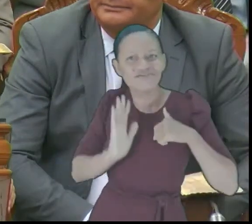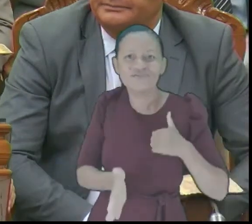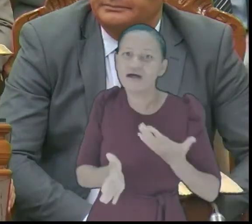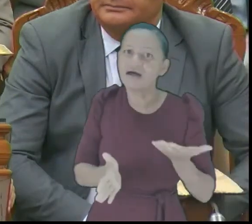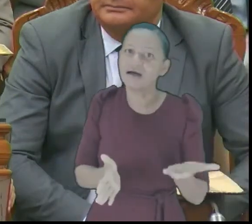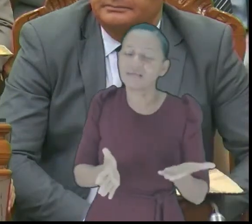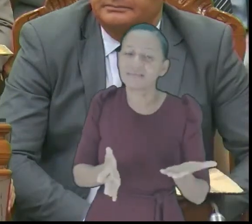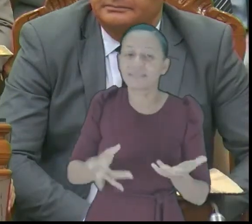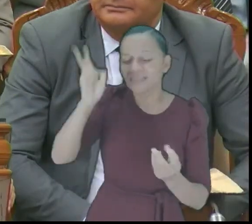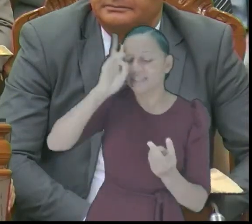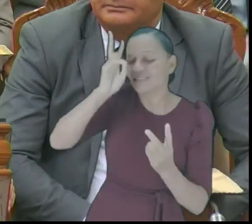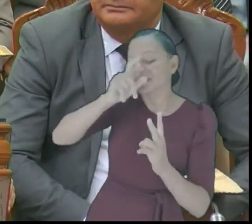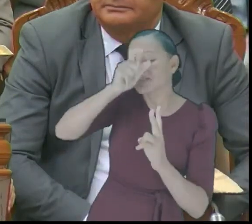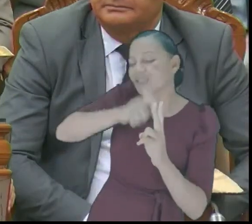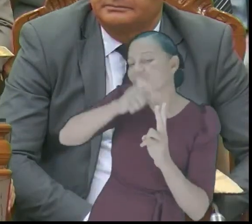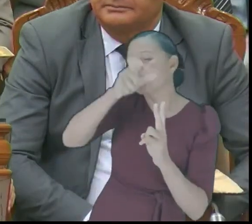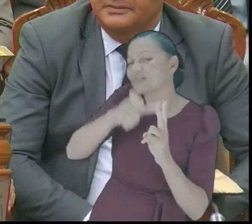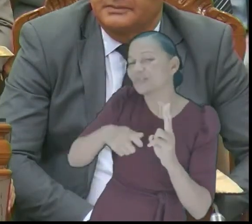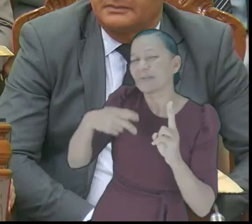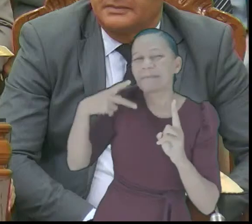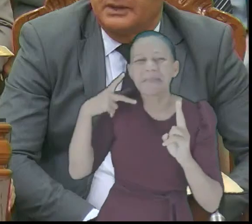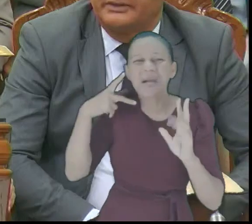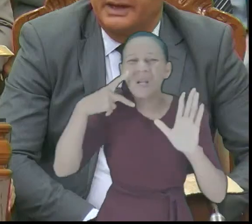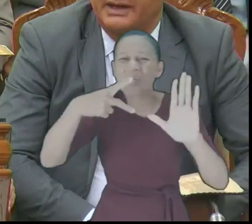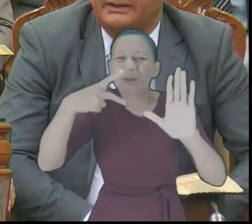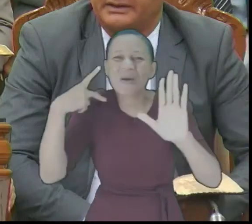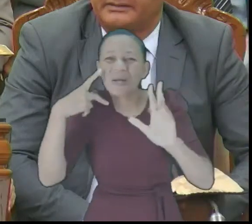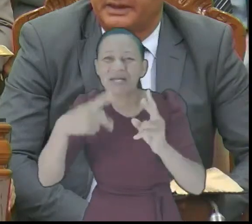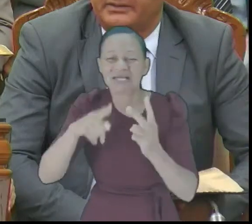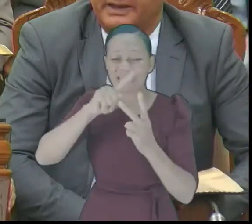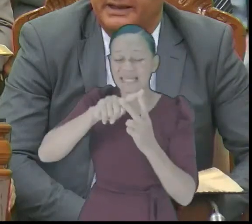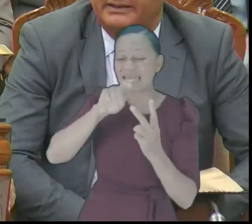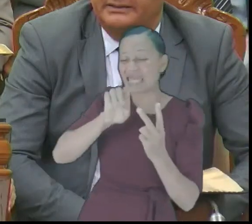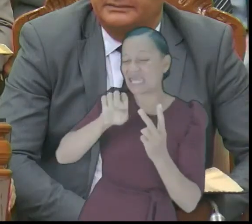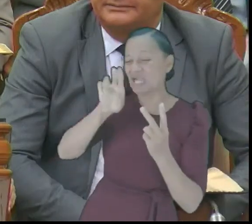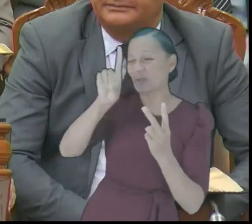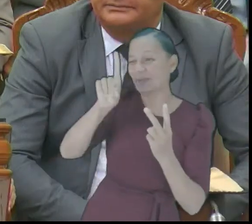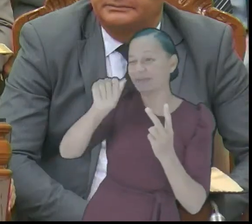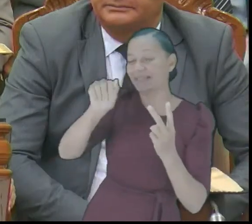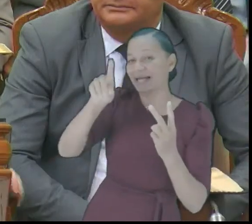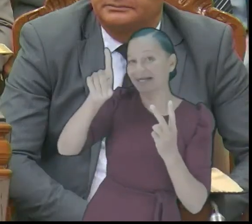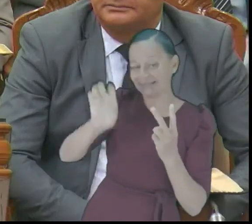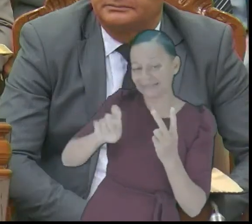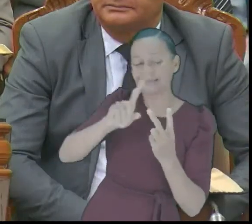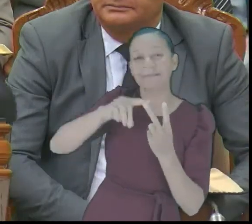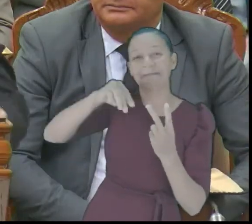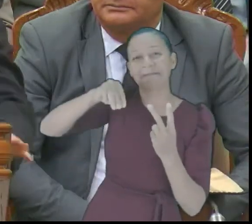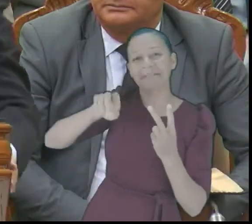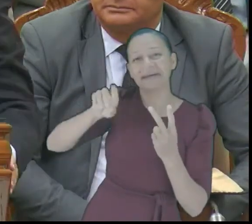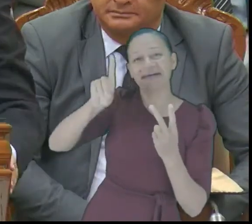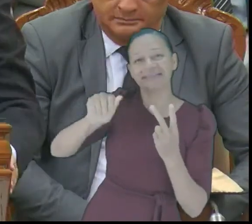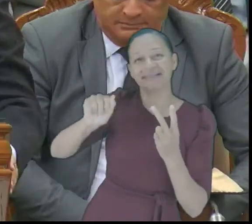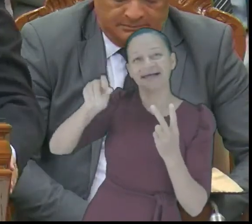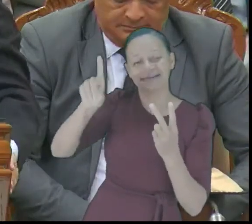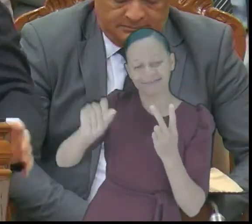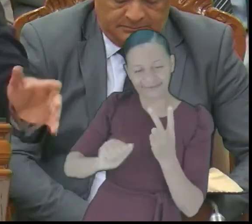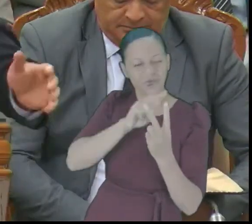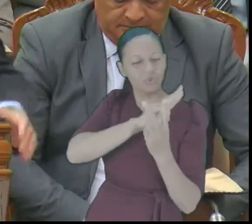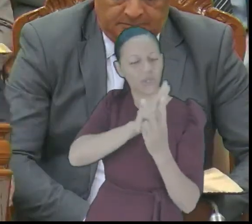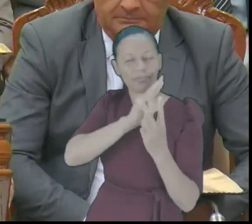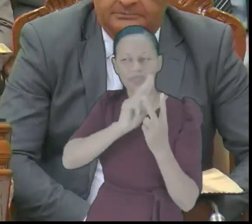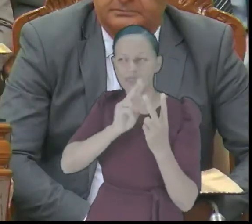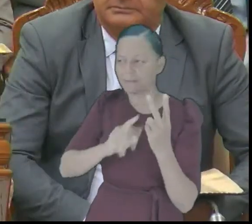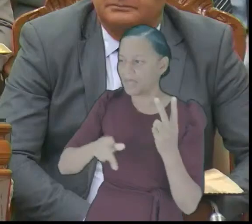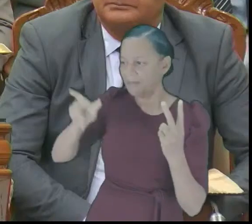Como era o nome dos 2 que ficaram profetizando? Eldade e Medade. Ficaram profetizando. E alguém